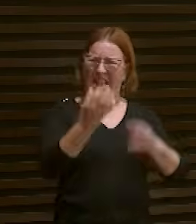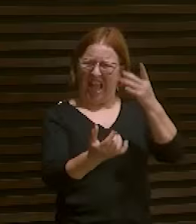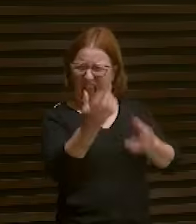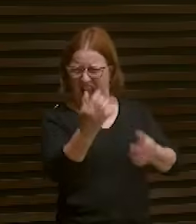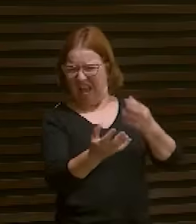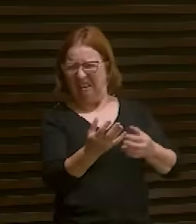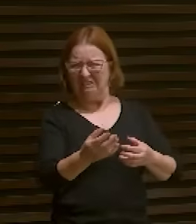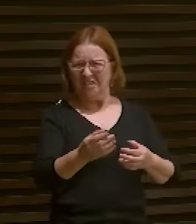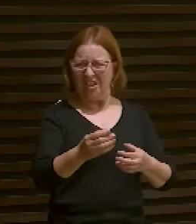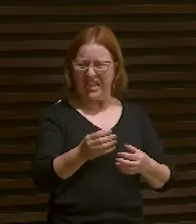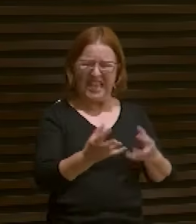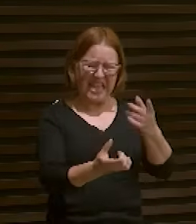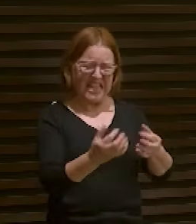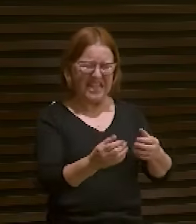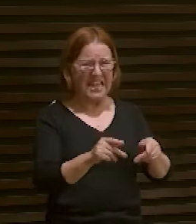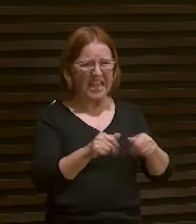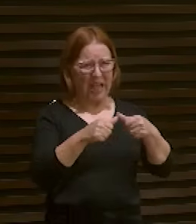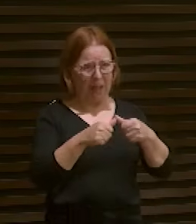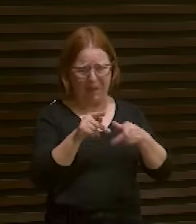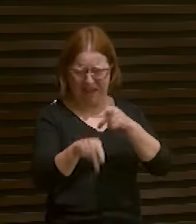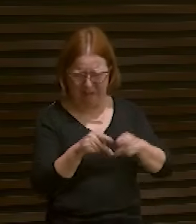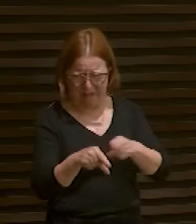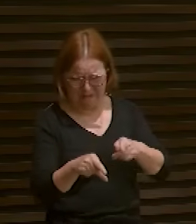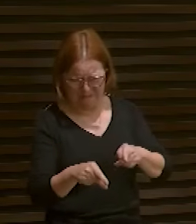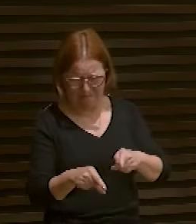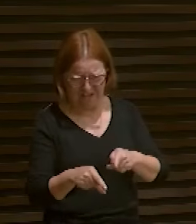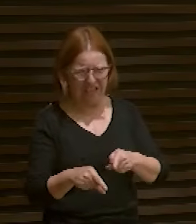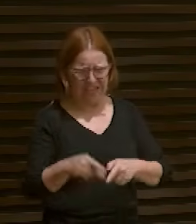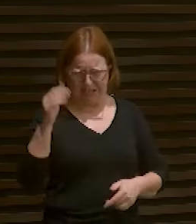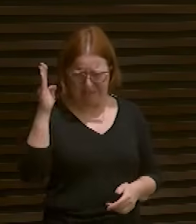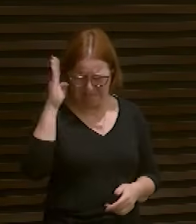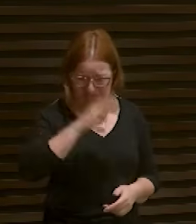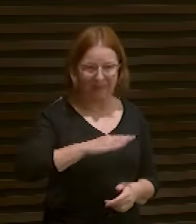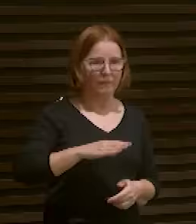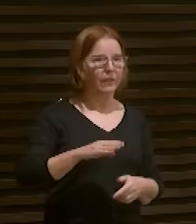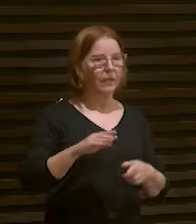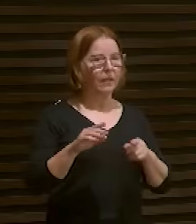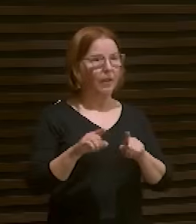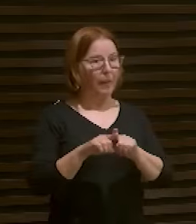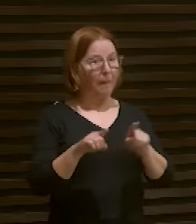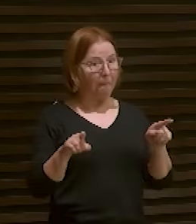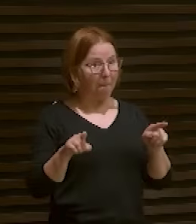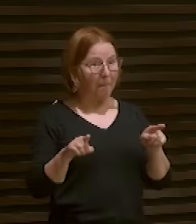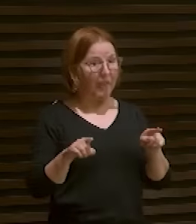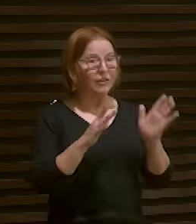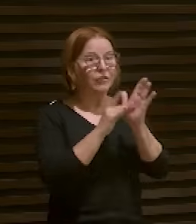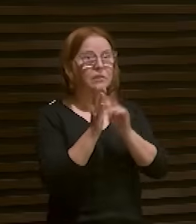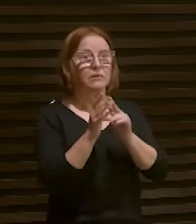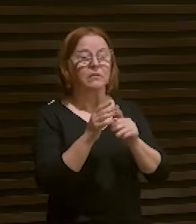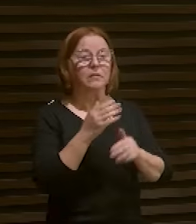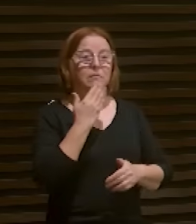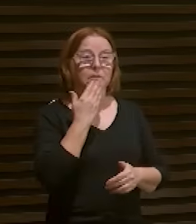enxofre, queima esse povo desgraçado, miserável. Não, meus irmãos, Pai, perdoa-lhes, porque eles não sabem